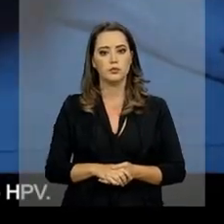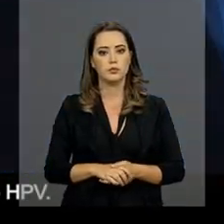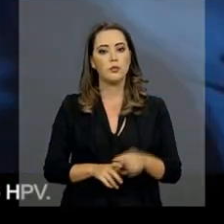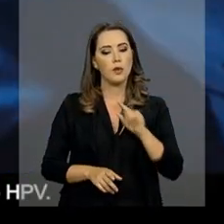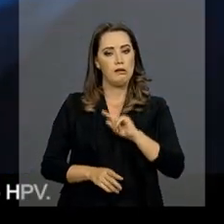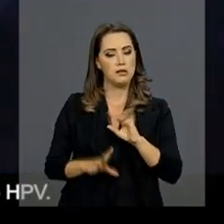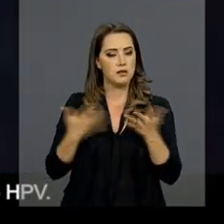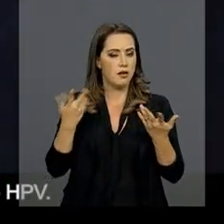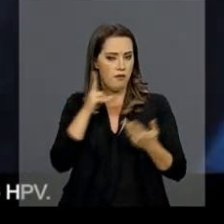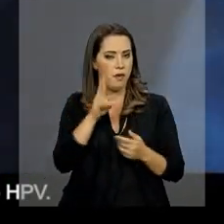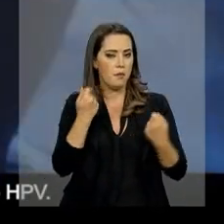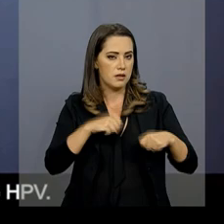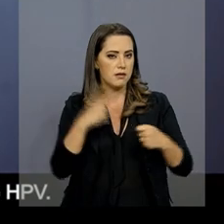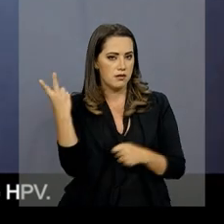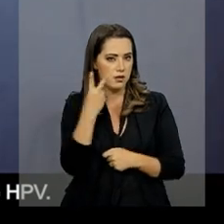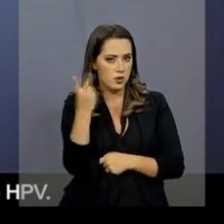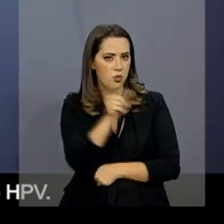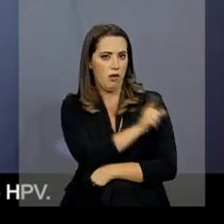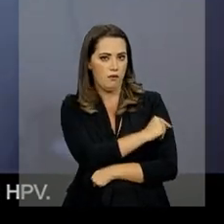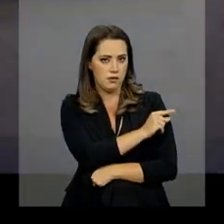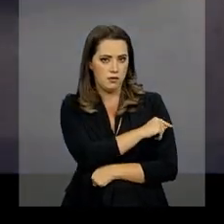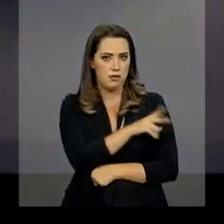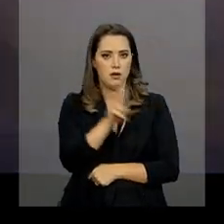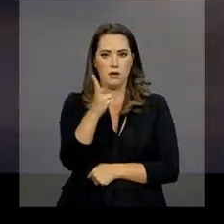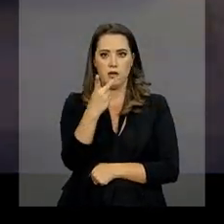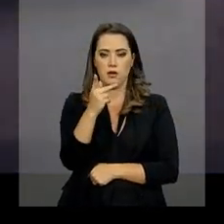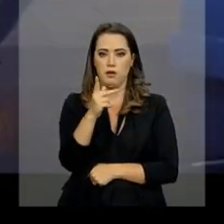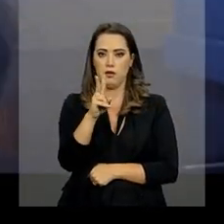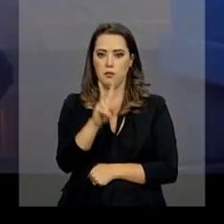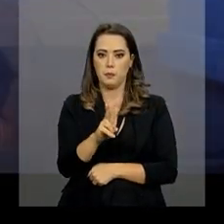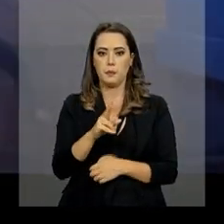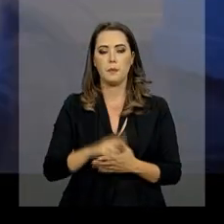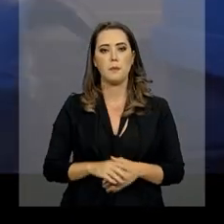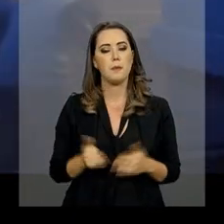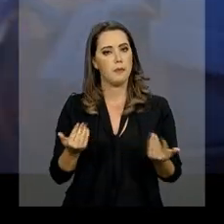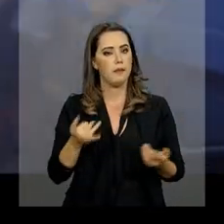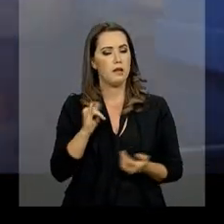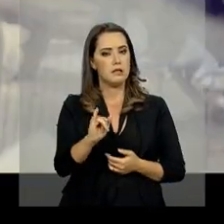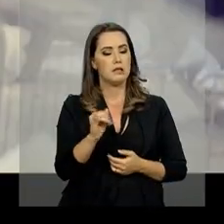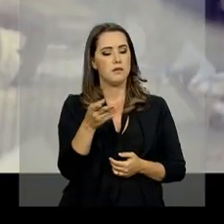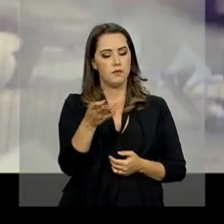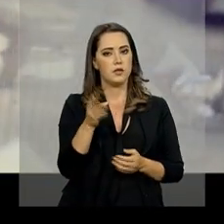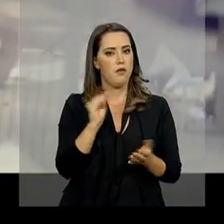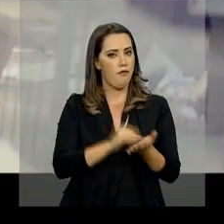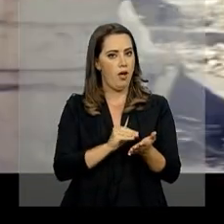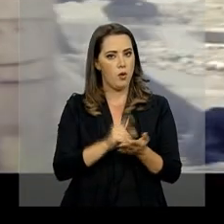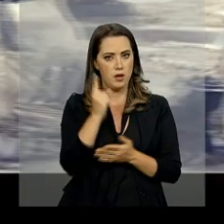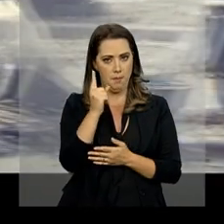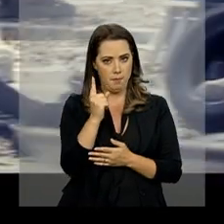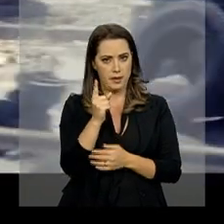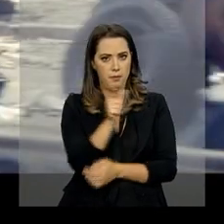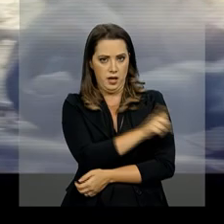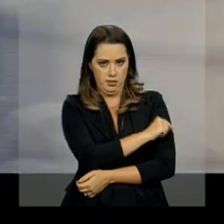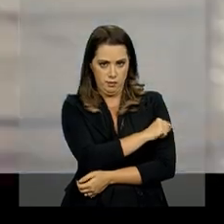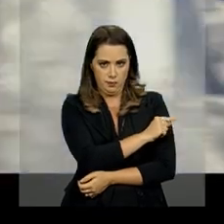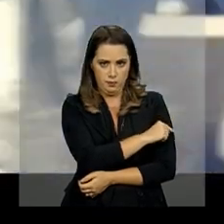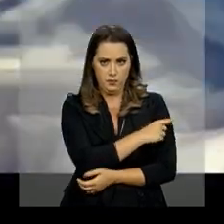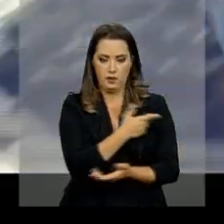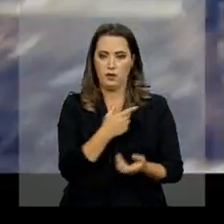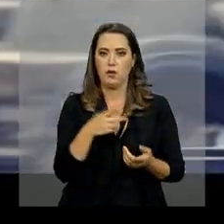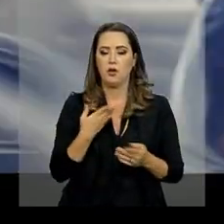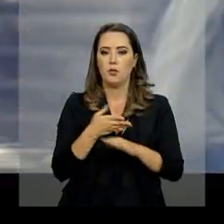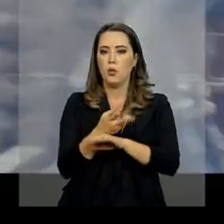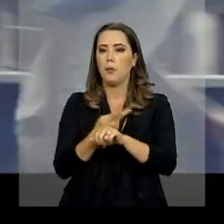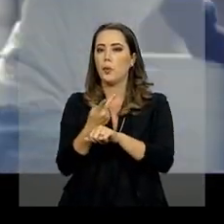gratuitamente a segunda dose contra o hpv se você ainda não tomou a primeira dose da vacina hpv